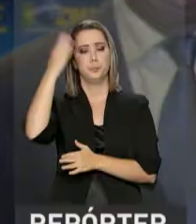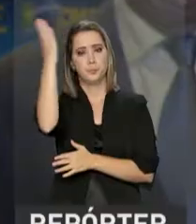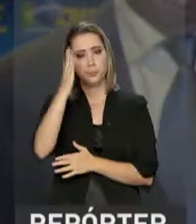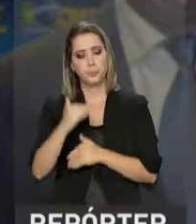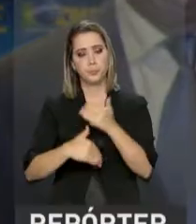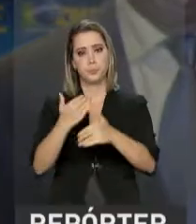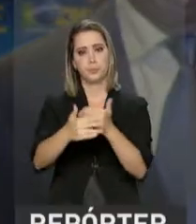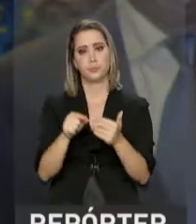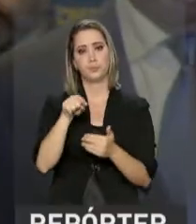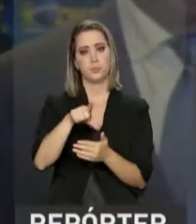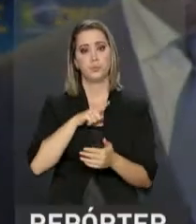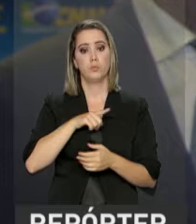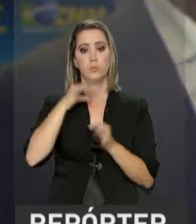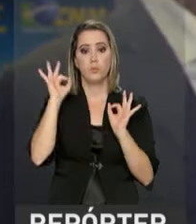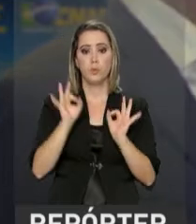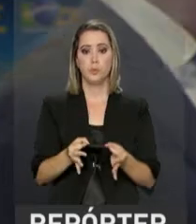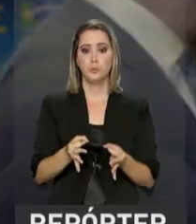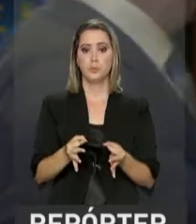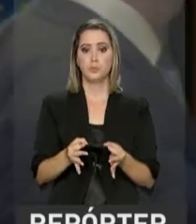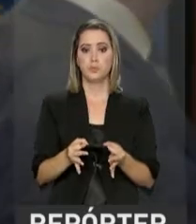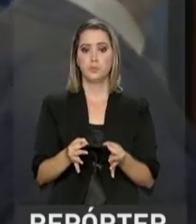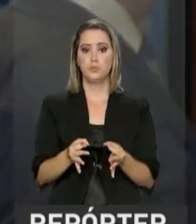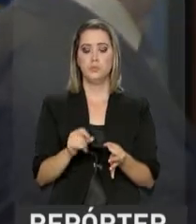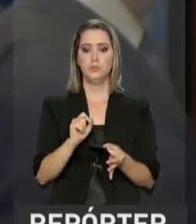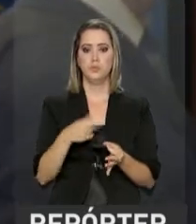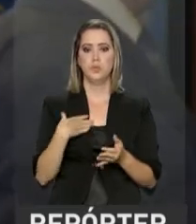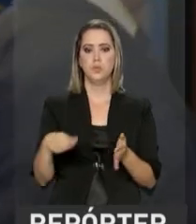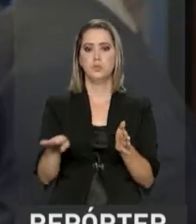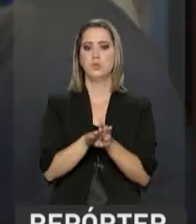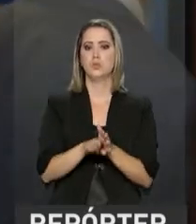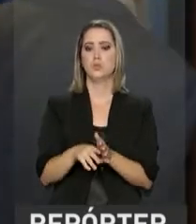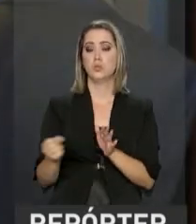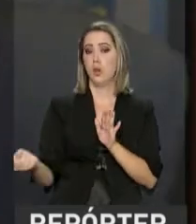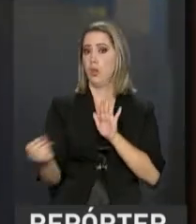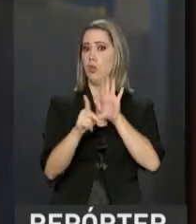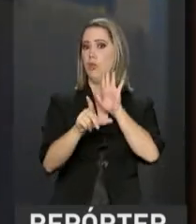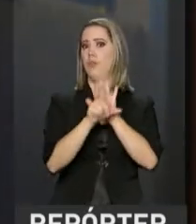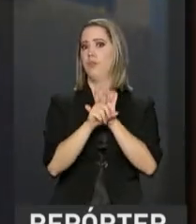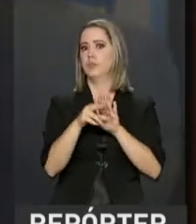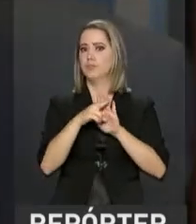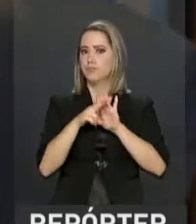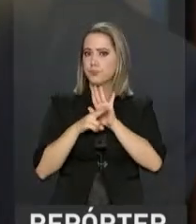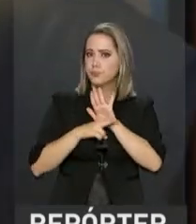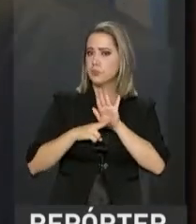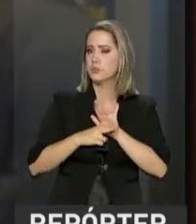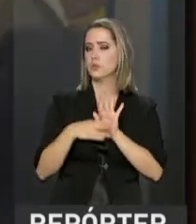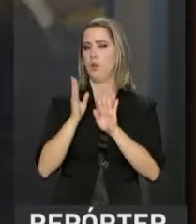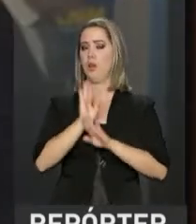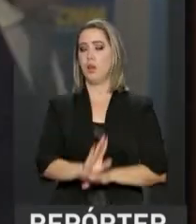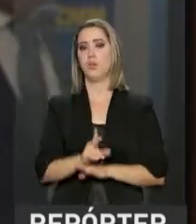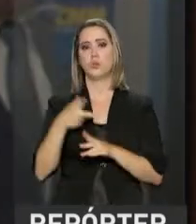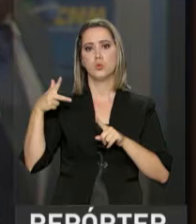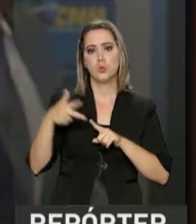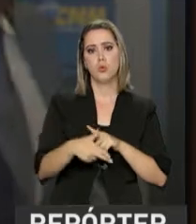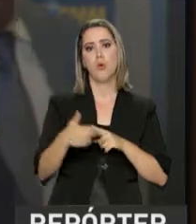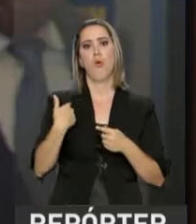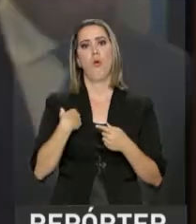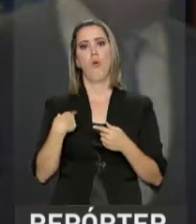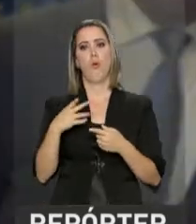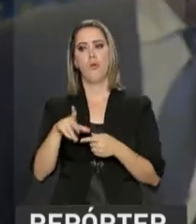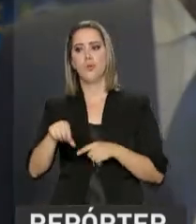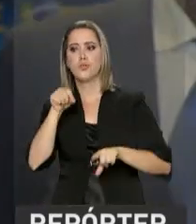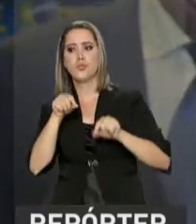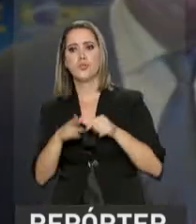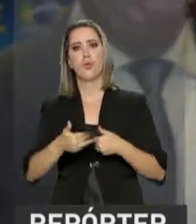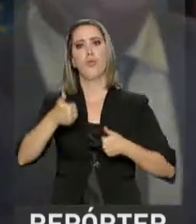avançar, para que haja realmente possibilidade de se chegar a uma reforma possível, uma reforma que atenda, corte privilégios, mas que ao mesmo